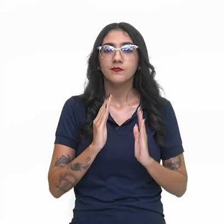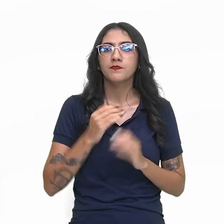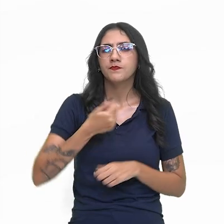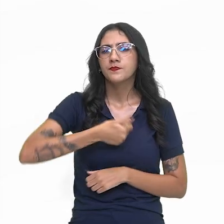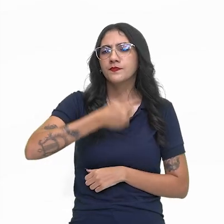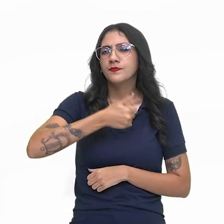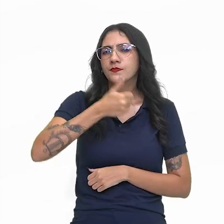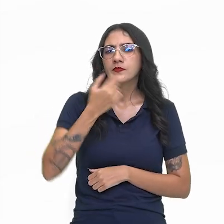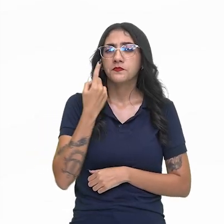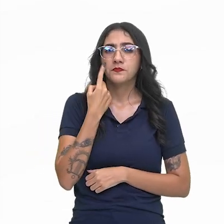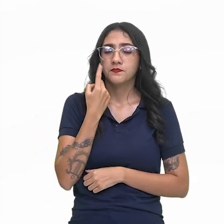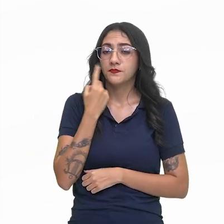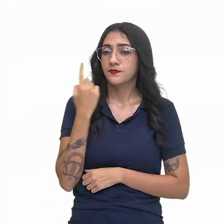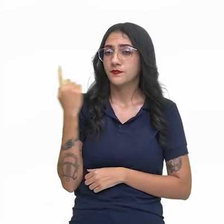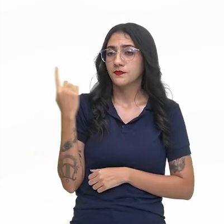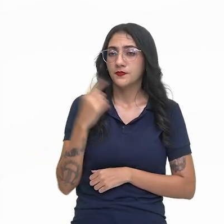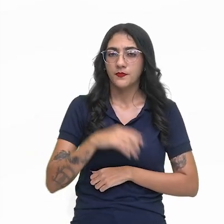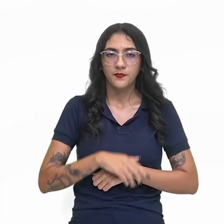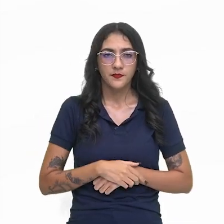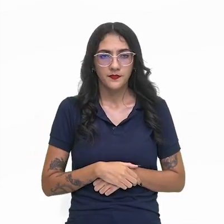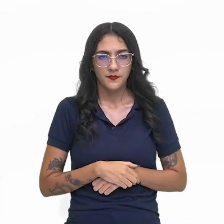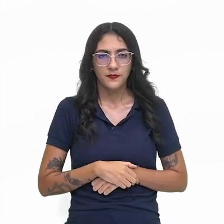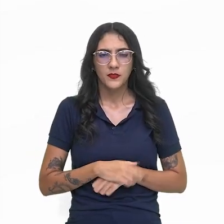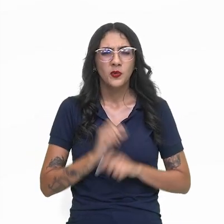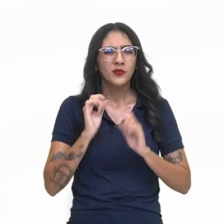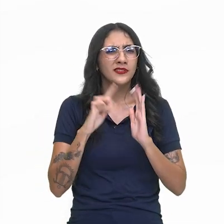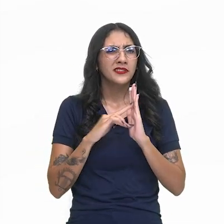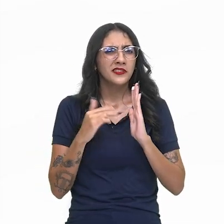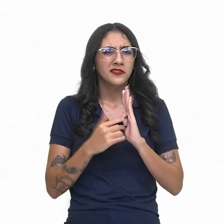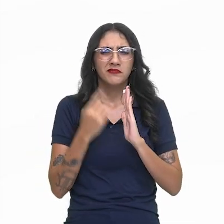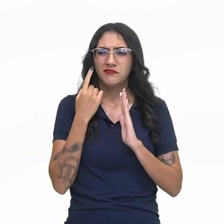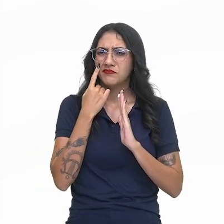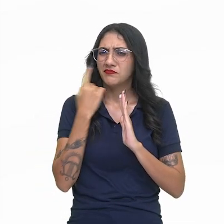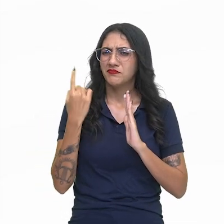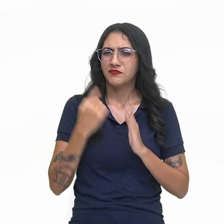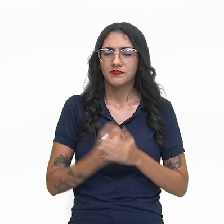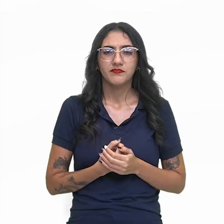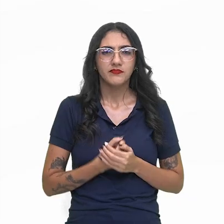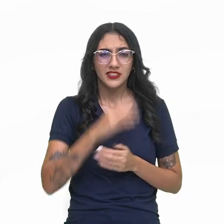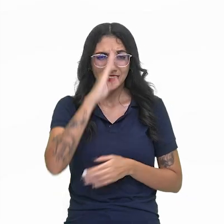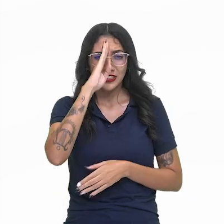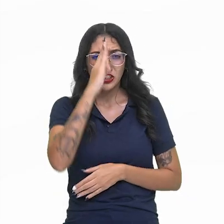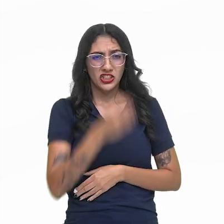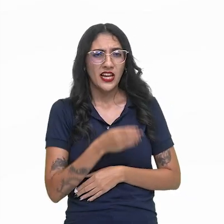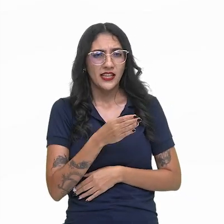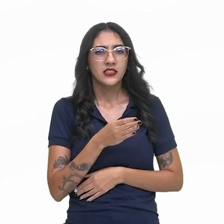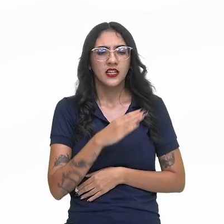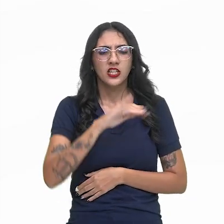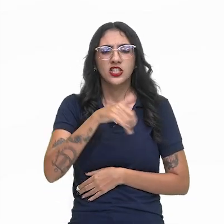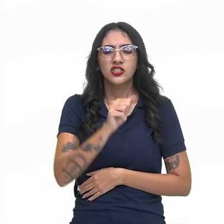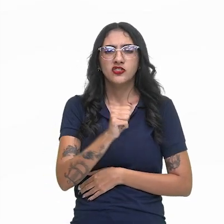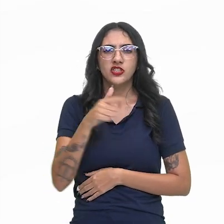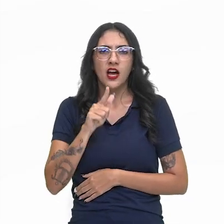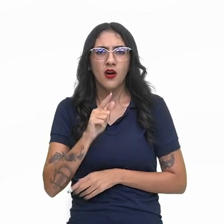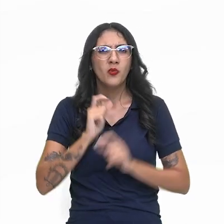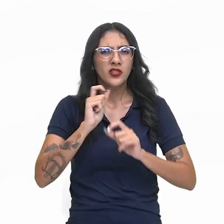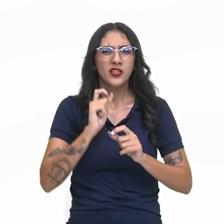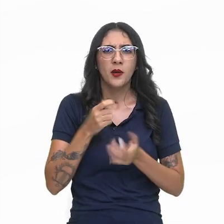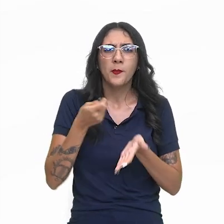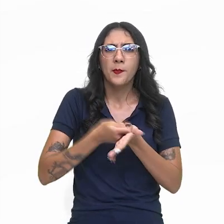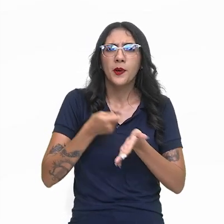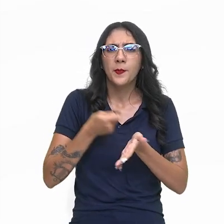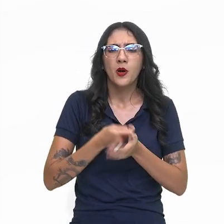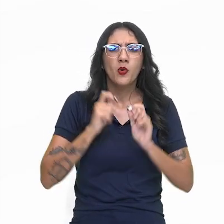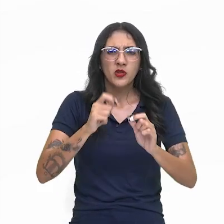primeiramente das diretas já. Diretas já foi um movimento que foi um marco nesse processo, tá?